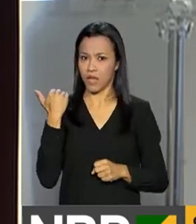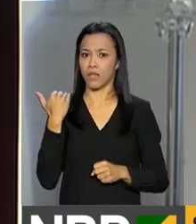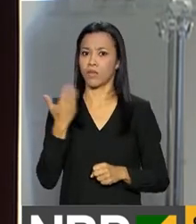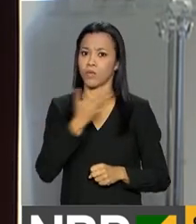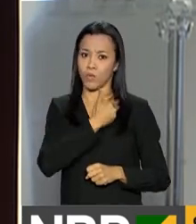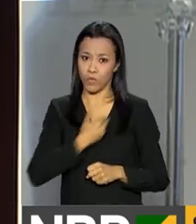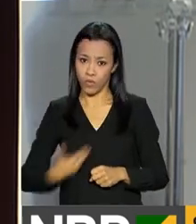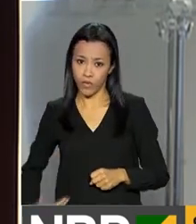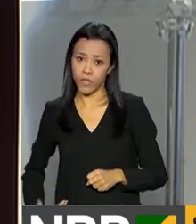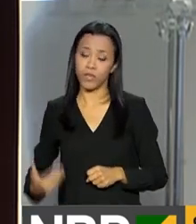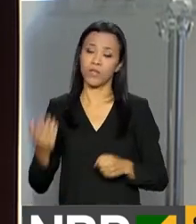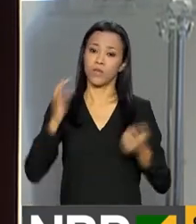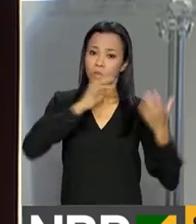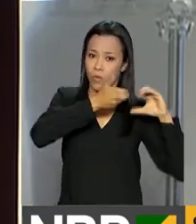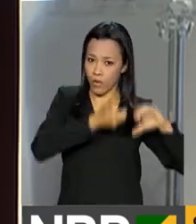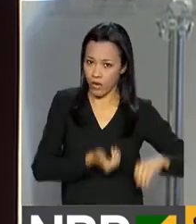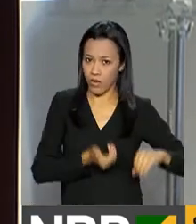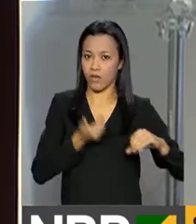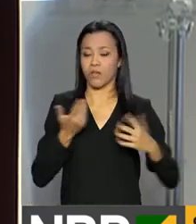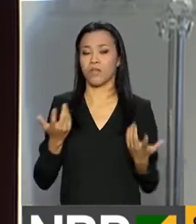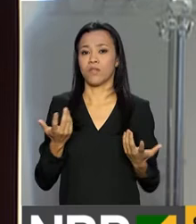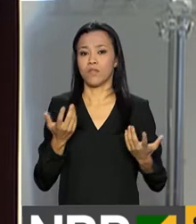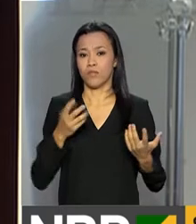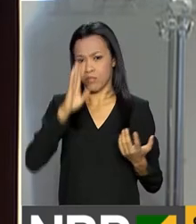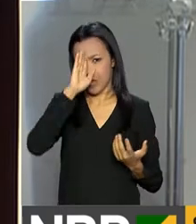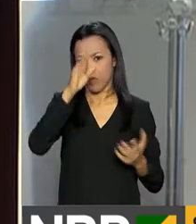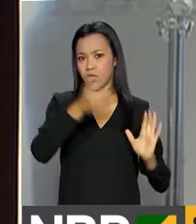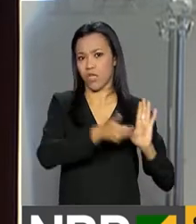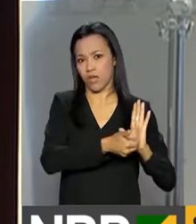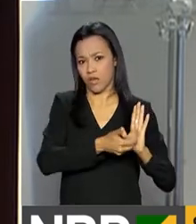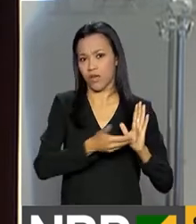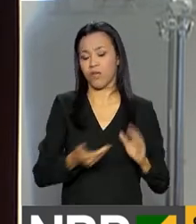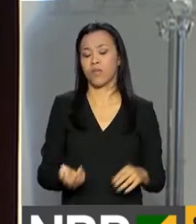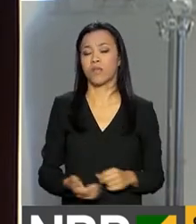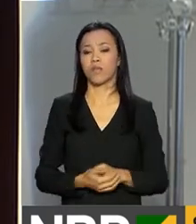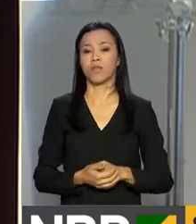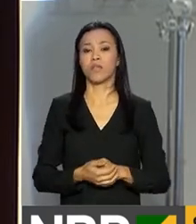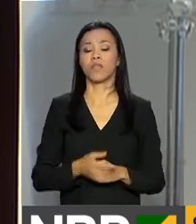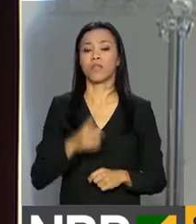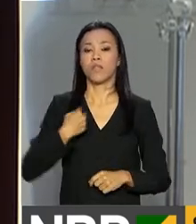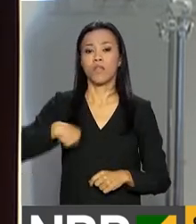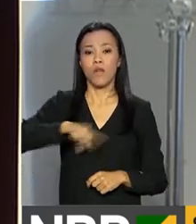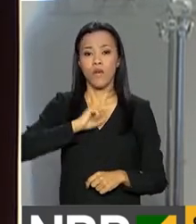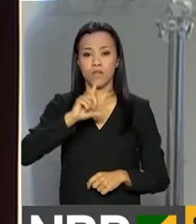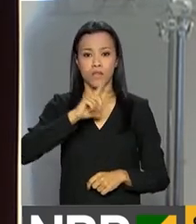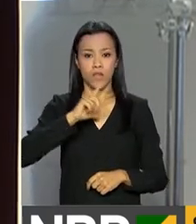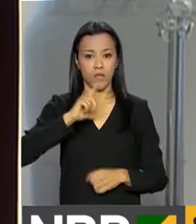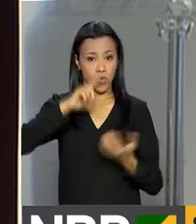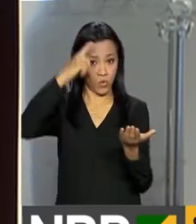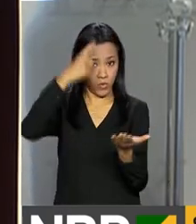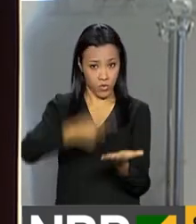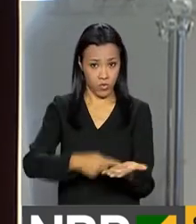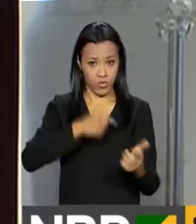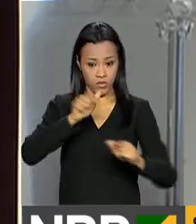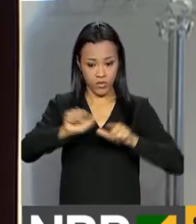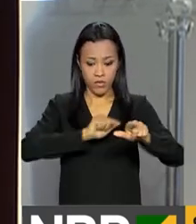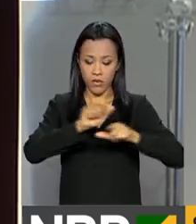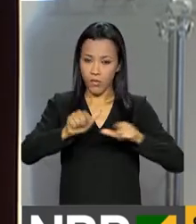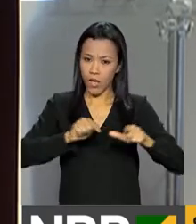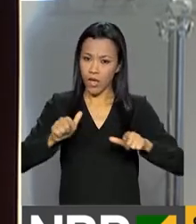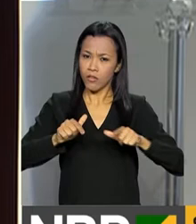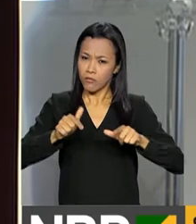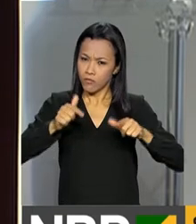da parte do Congresso Nacional, da Câmara principalmente, a nossa possibilidade de ter uma agenda que enfrente de